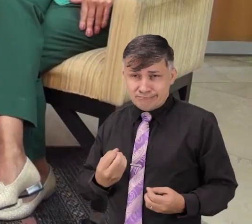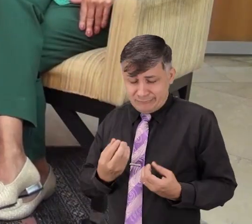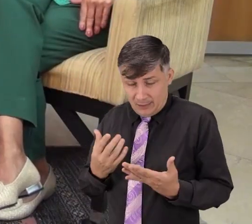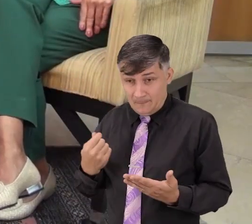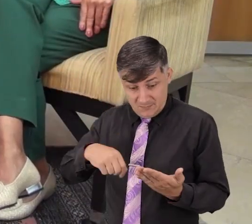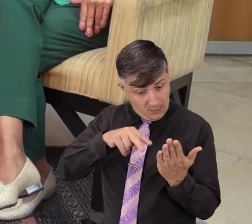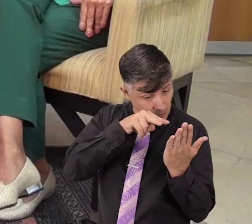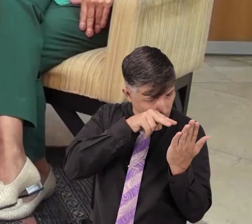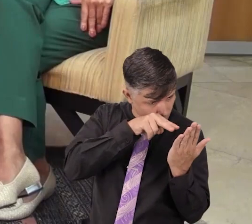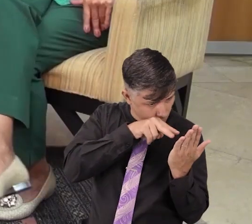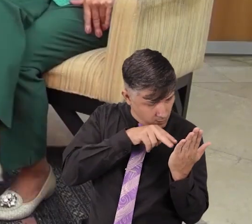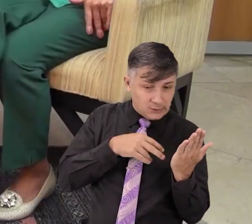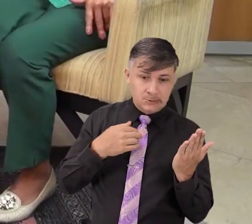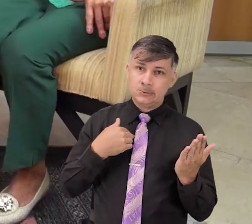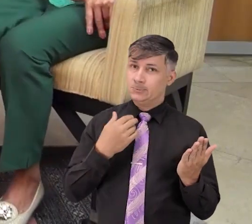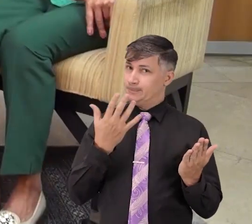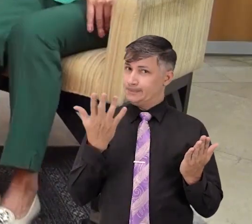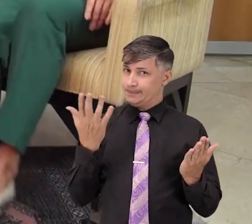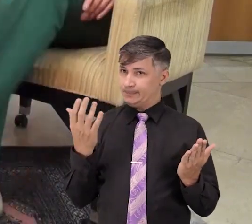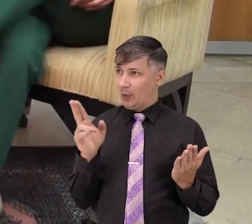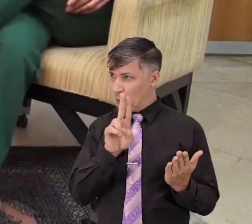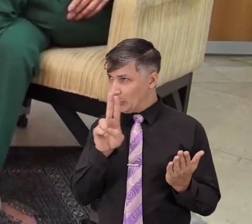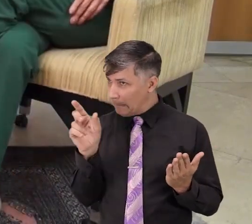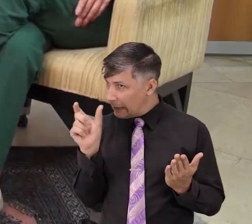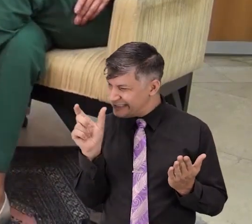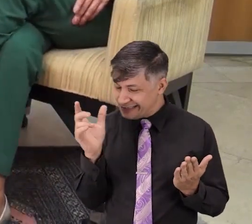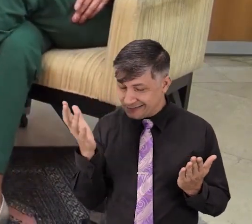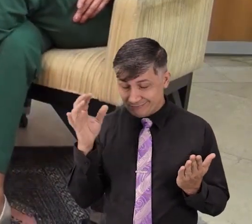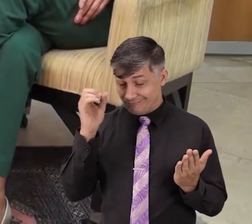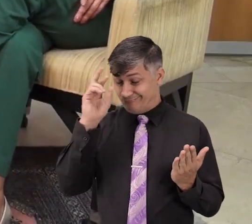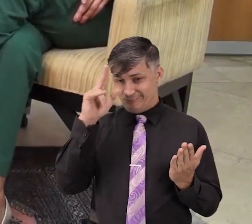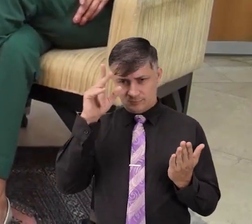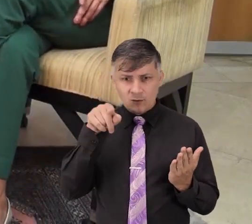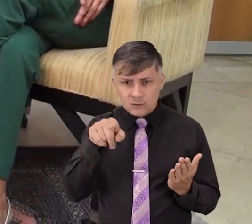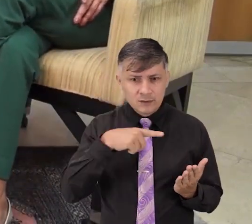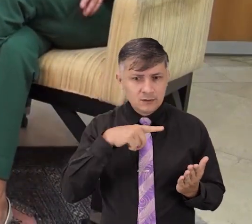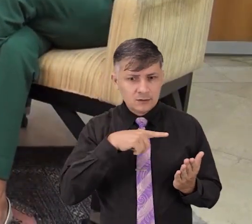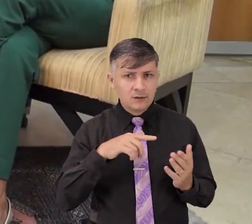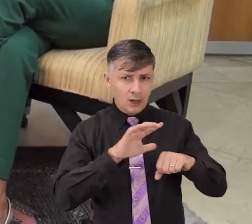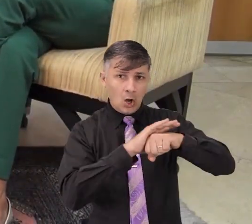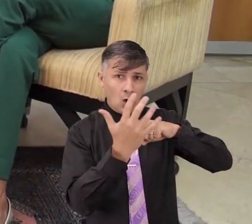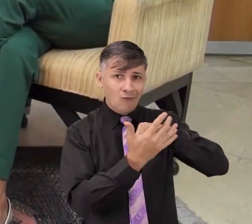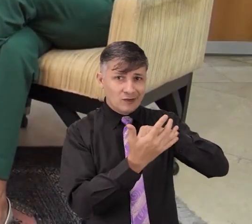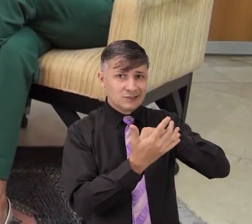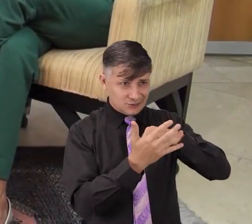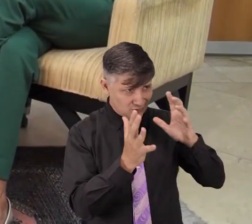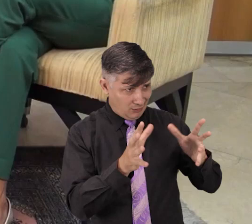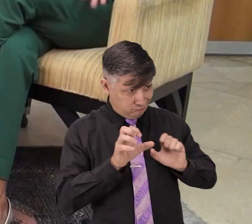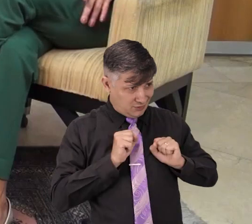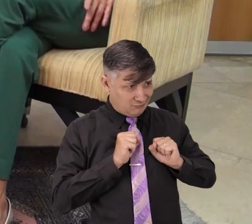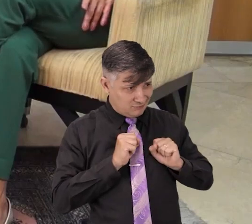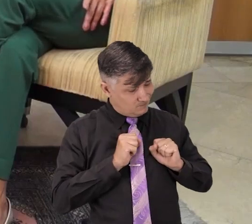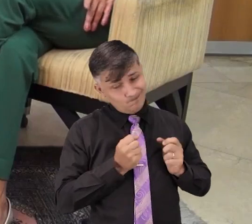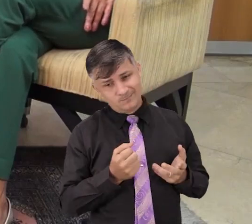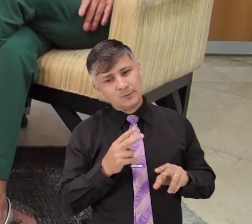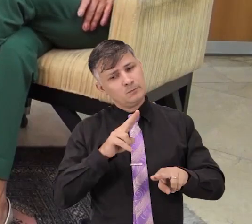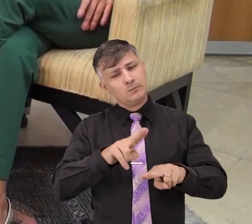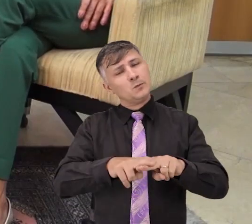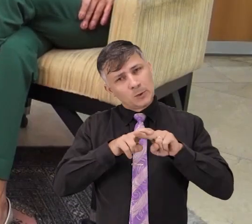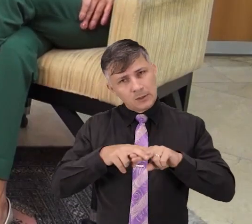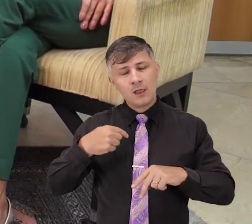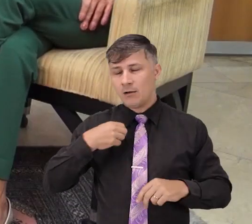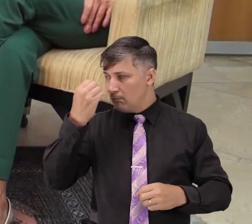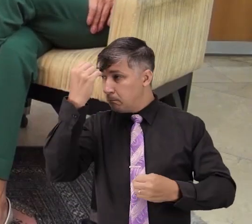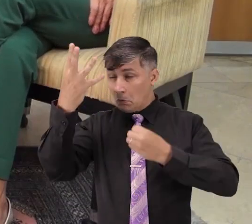teve a variante do Covid? Normal. Então, a variante, eu acho que foi a variante do Covid, porque é uma dificuldade, mas é Patrícia